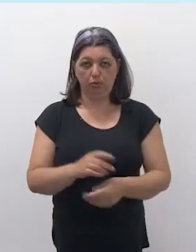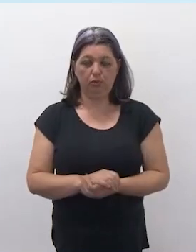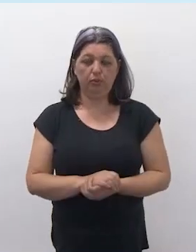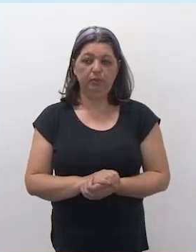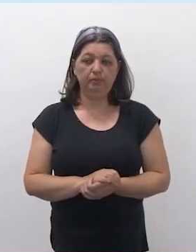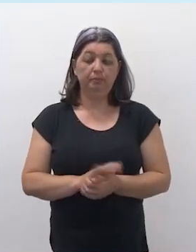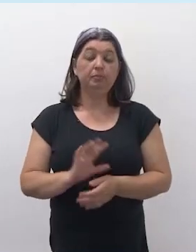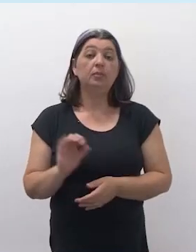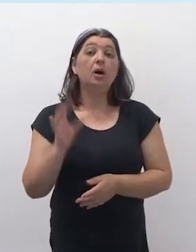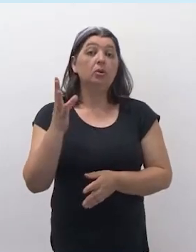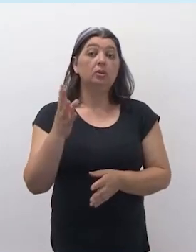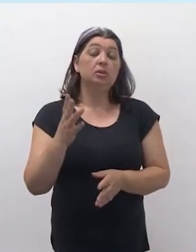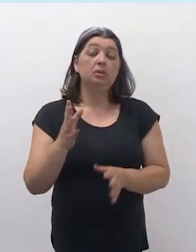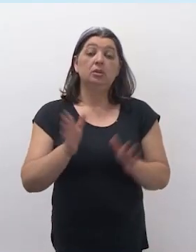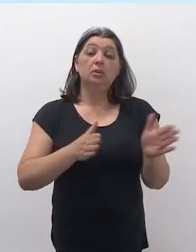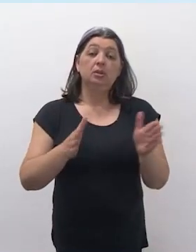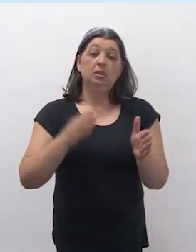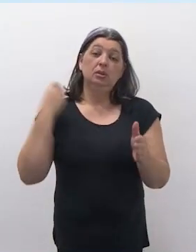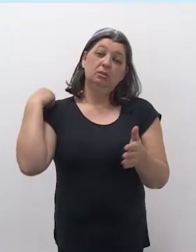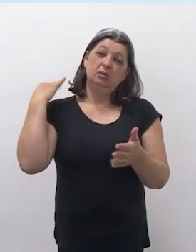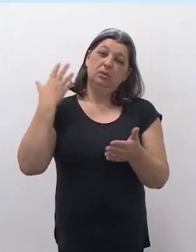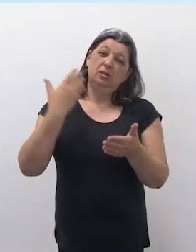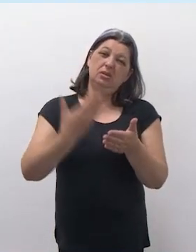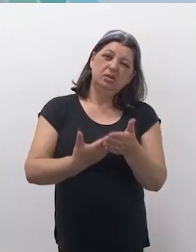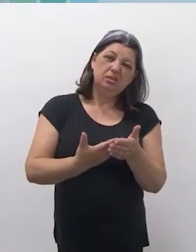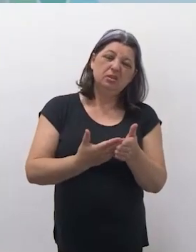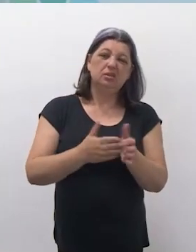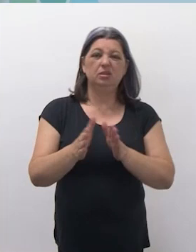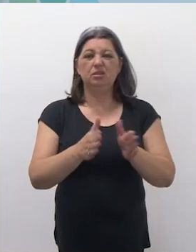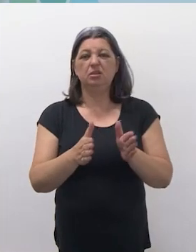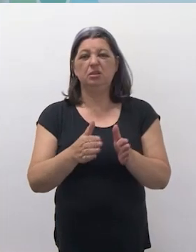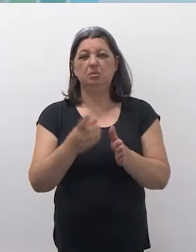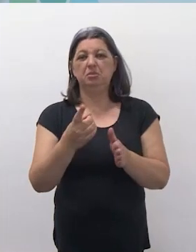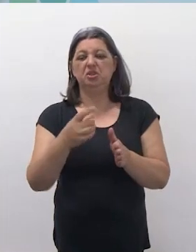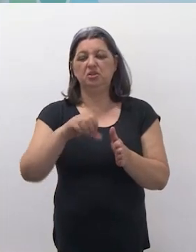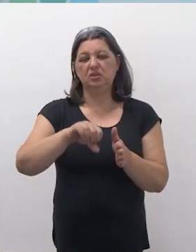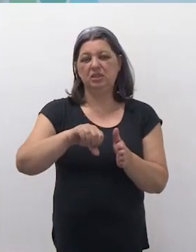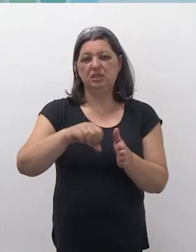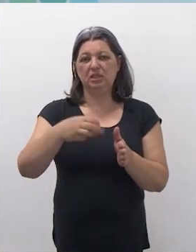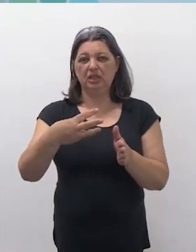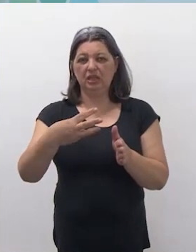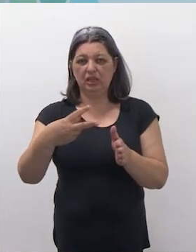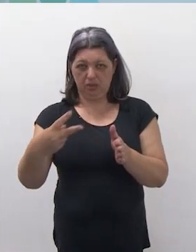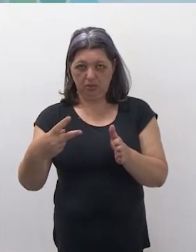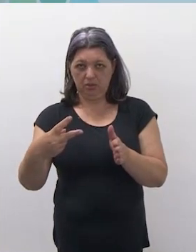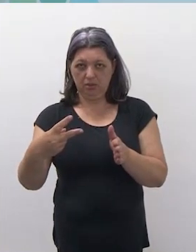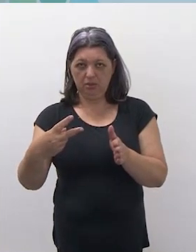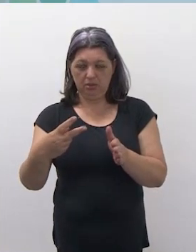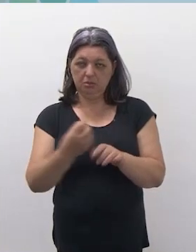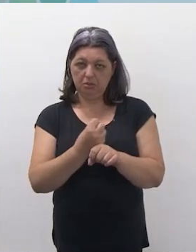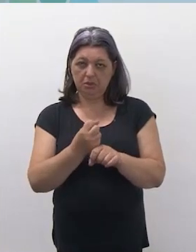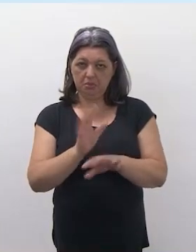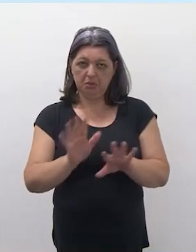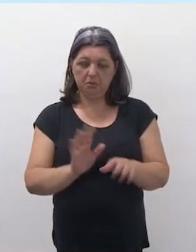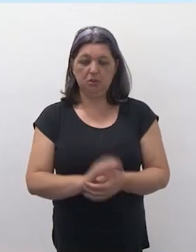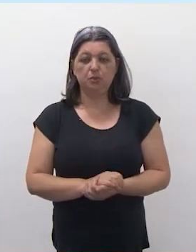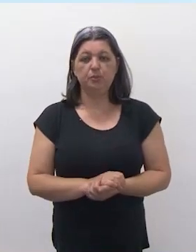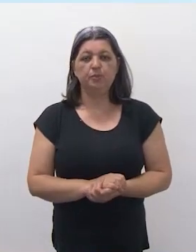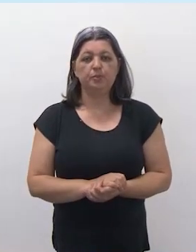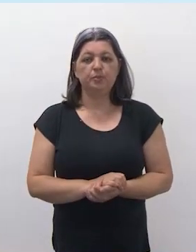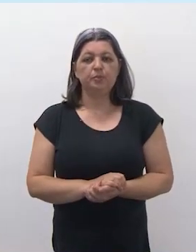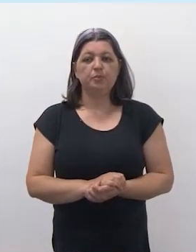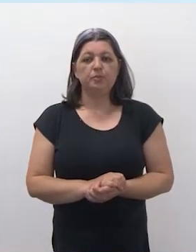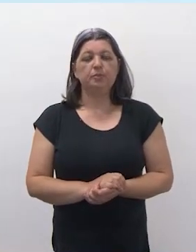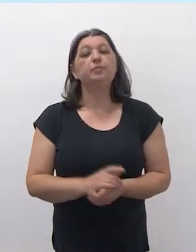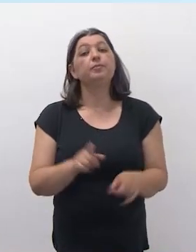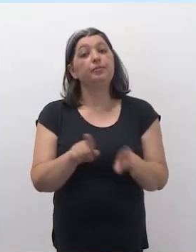aconteceu até, vamos dizer assim, 1930, né? Até 1932, na verdade. E a mesma coisa eu